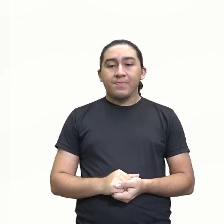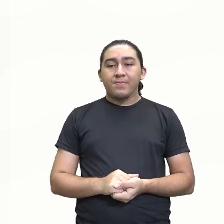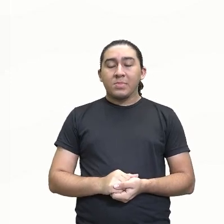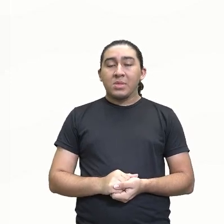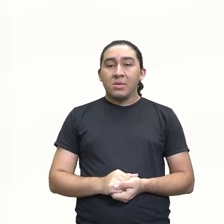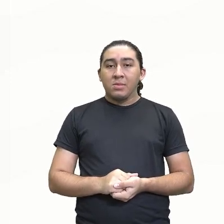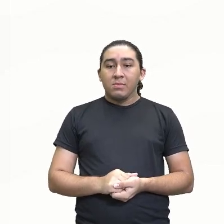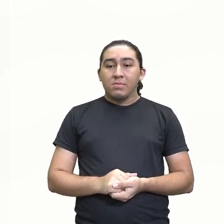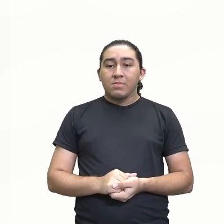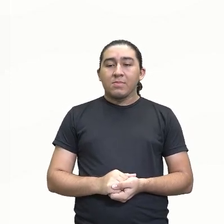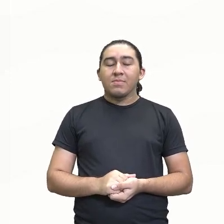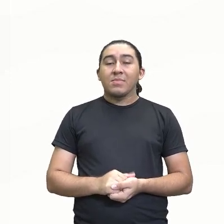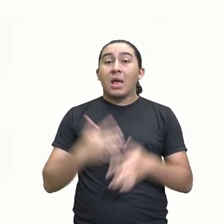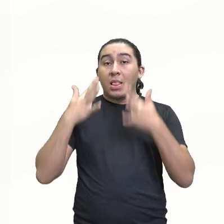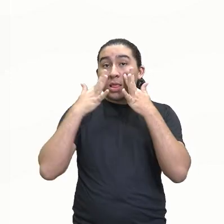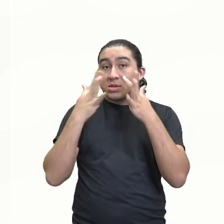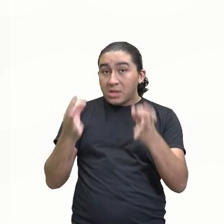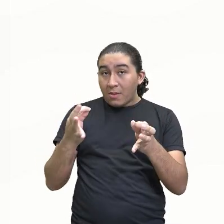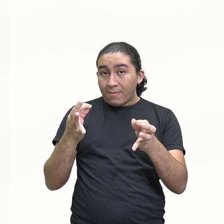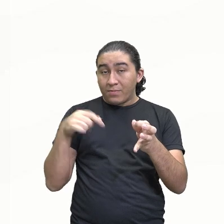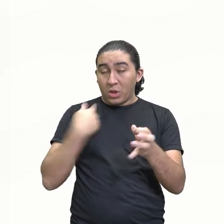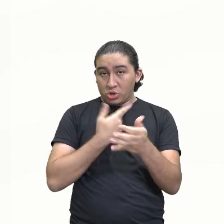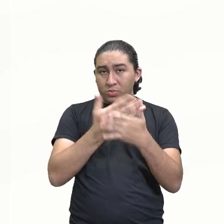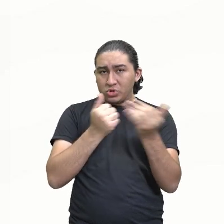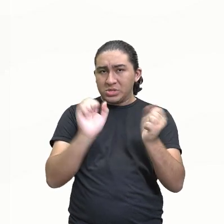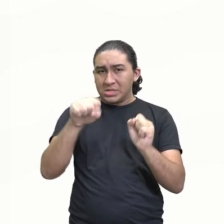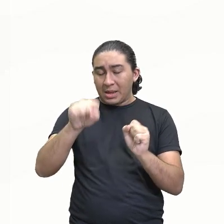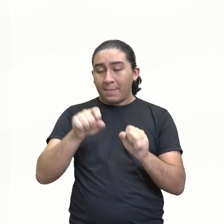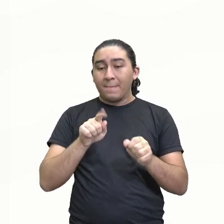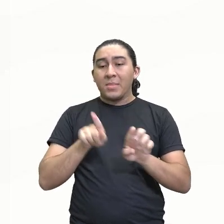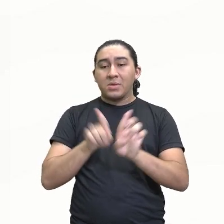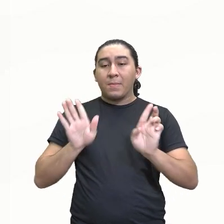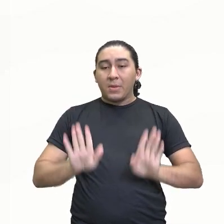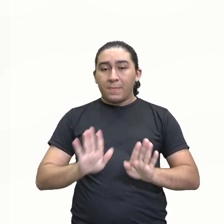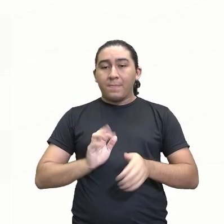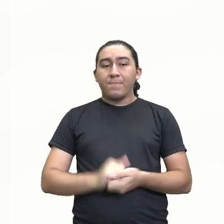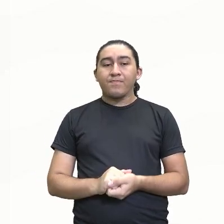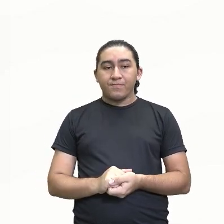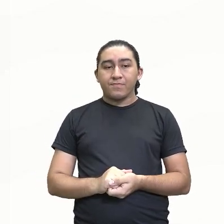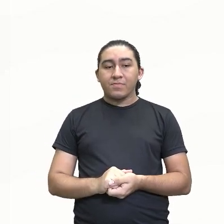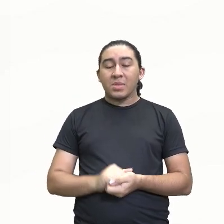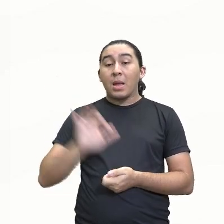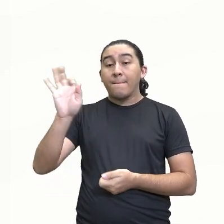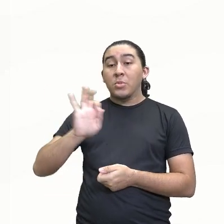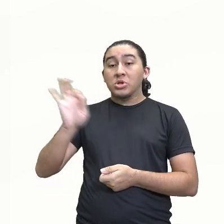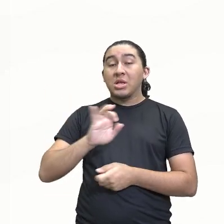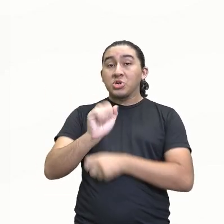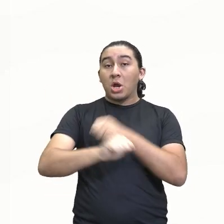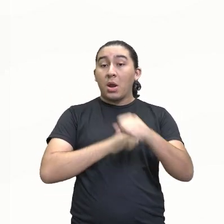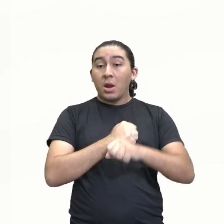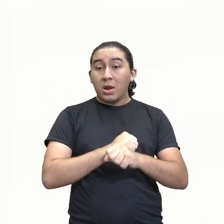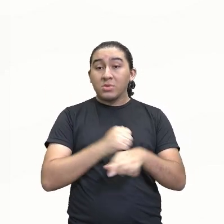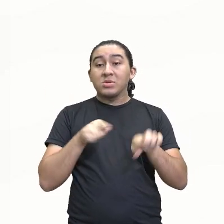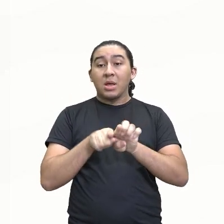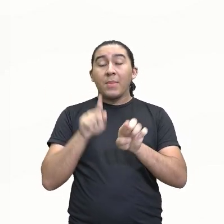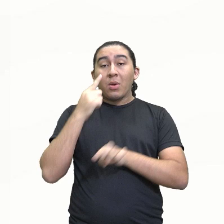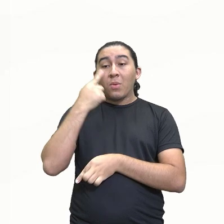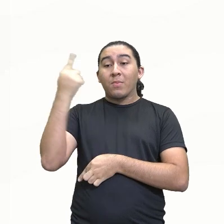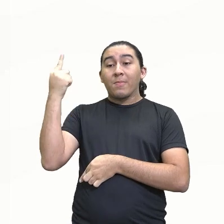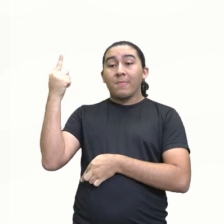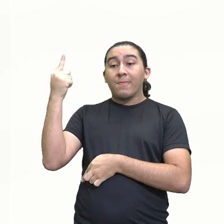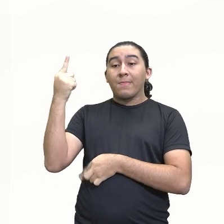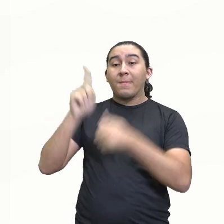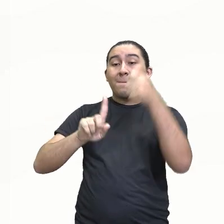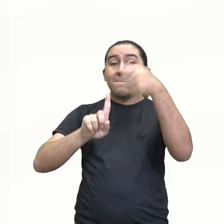Mas antes, atenção! Olha lá, a taxa aqui está ao ano. E aqui o tempo está